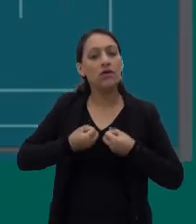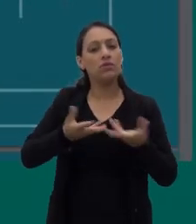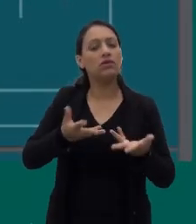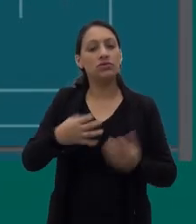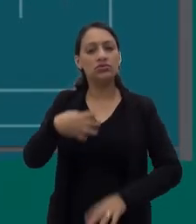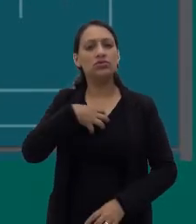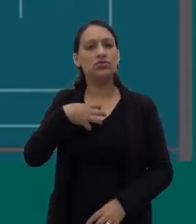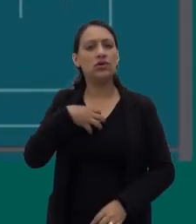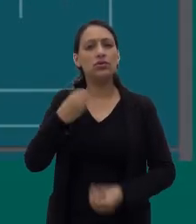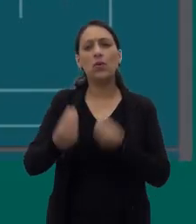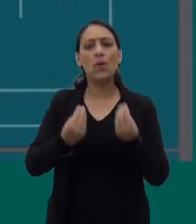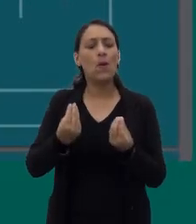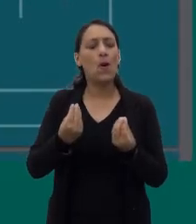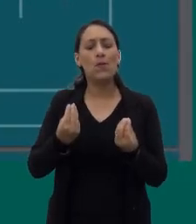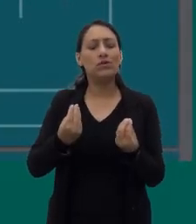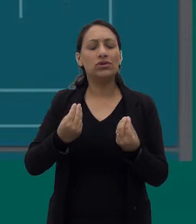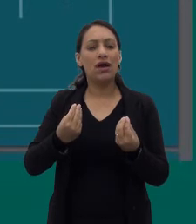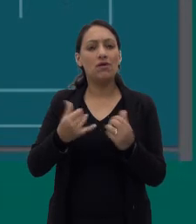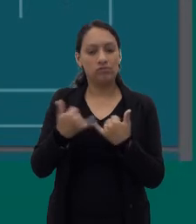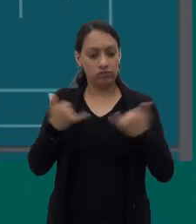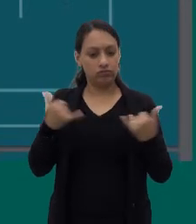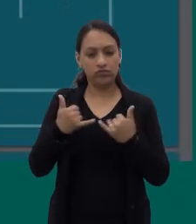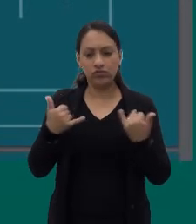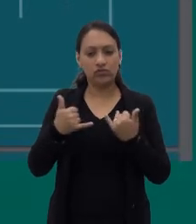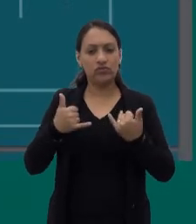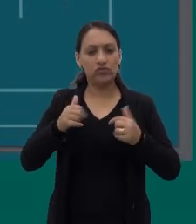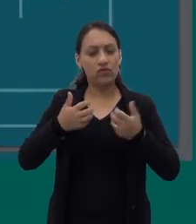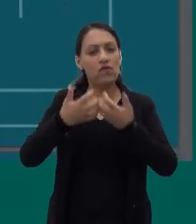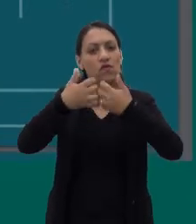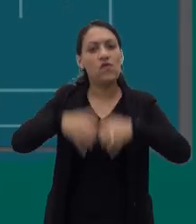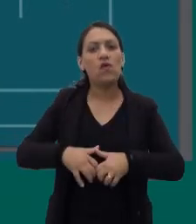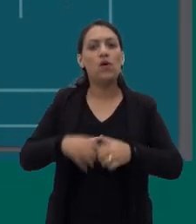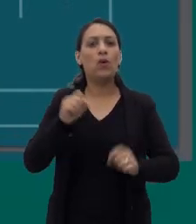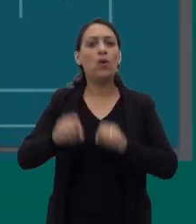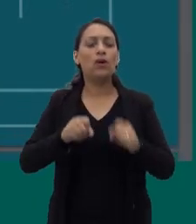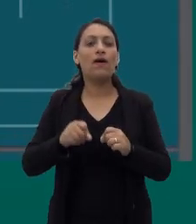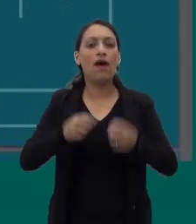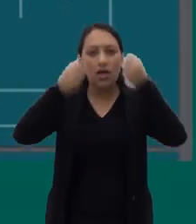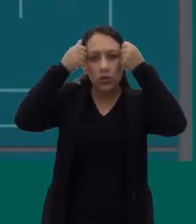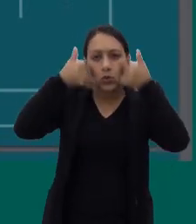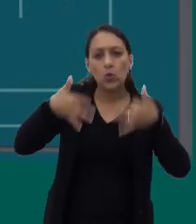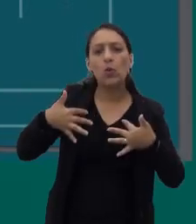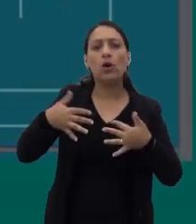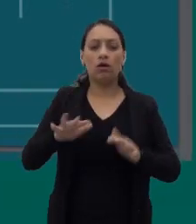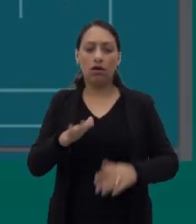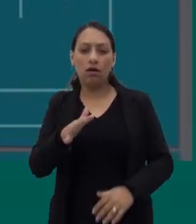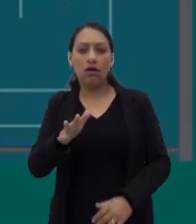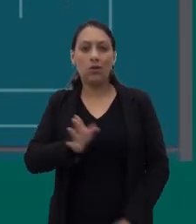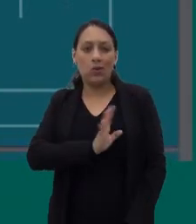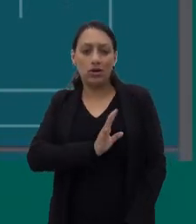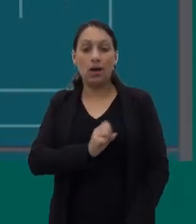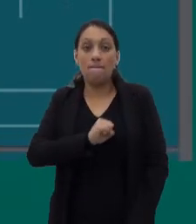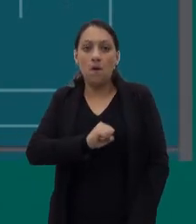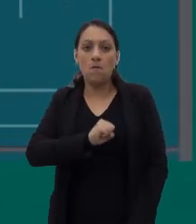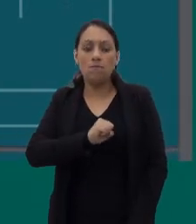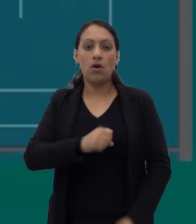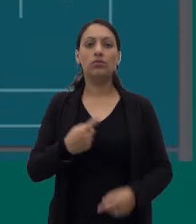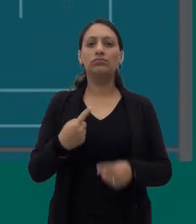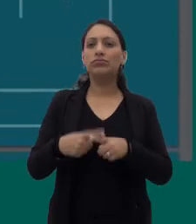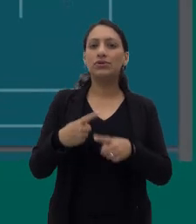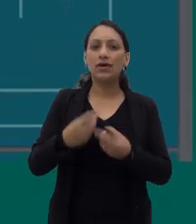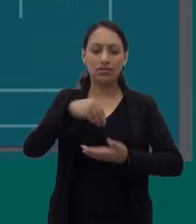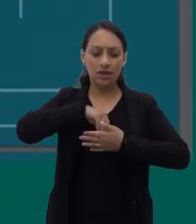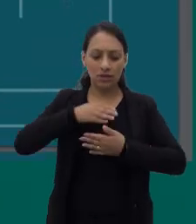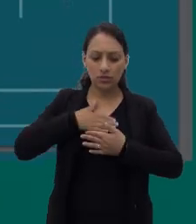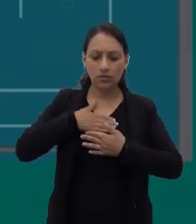pulsão, né, essa energia toda, que é a mão tremendo, é o corpo suando, é o coração palpitando. Sim, porque algo ali dentro não